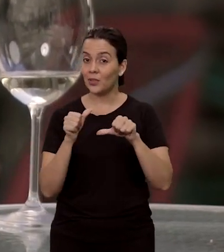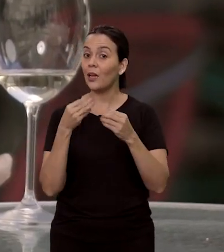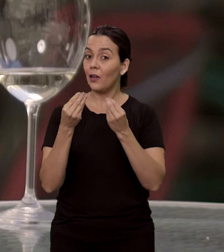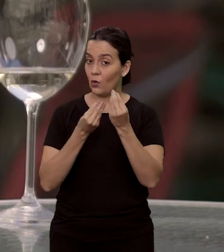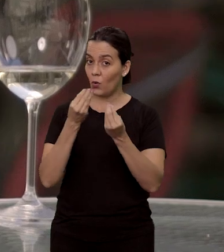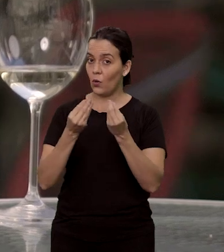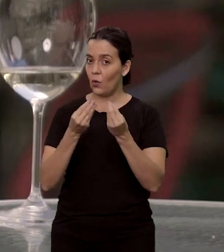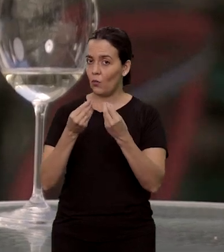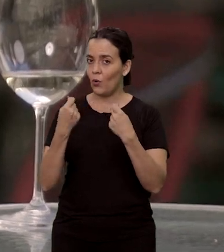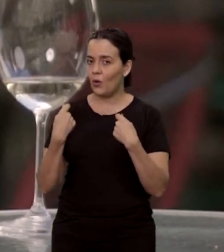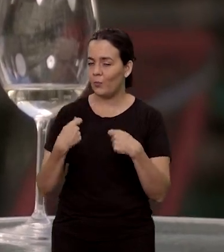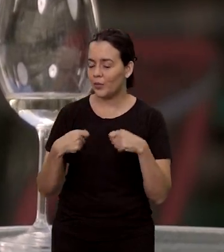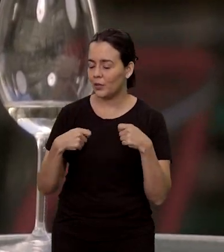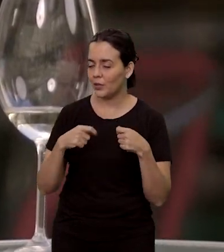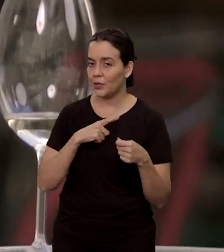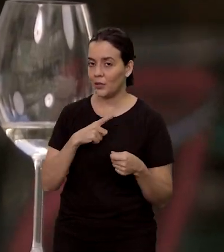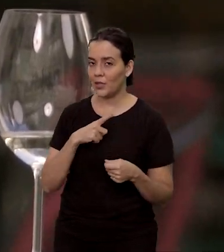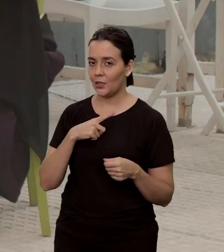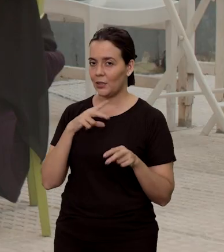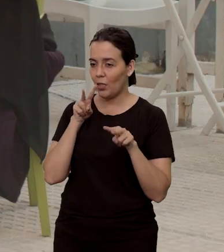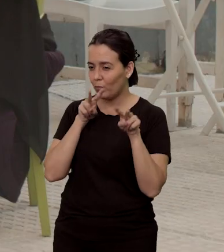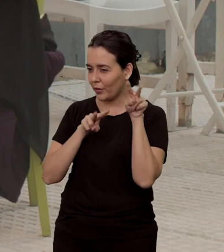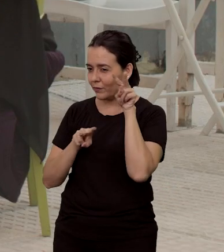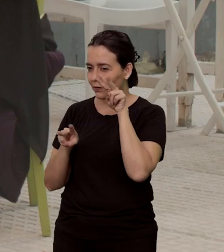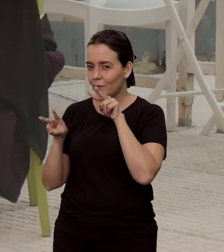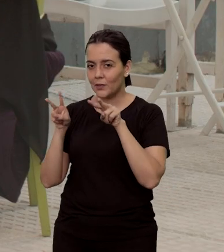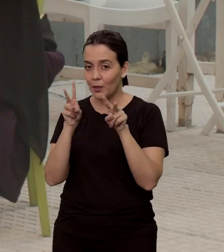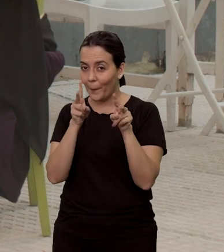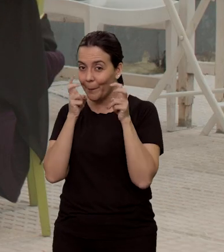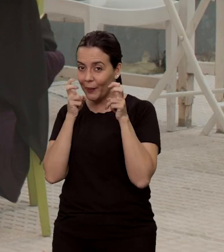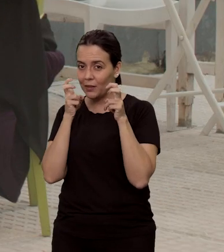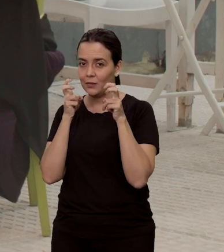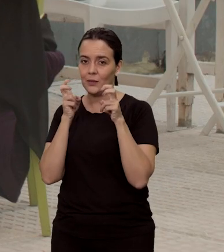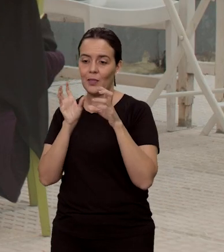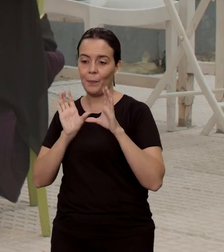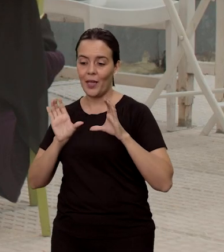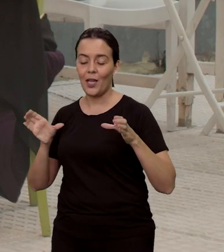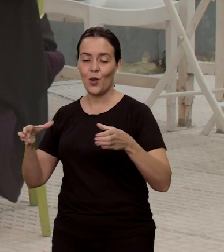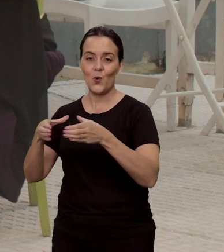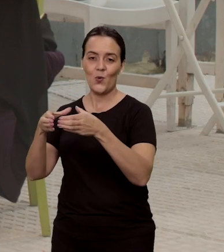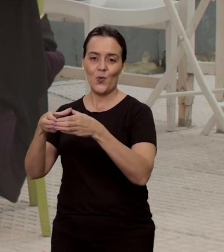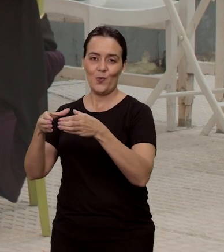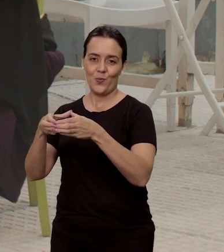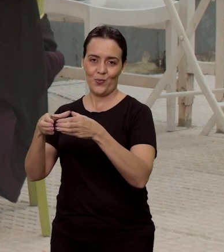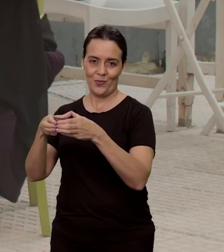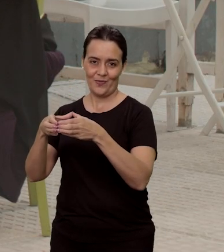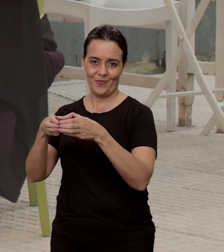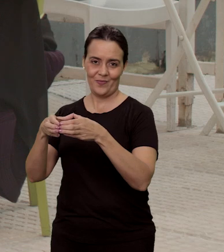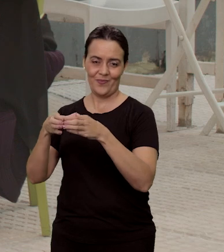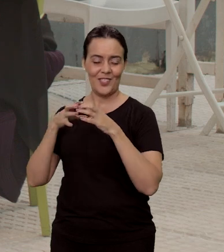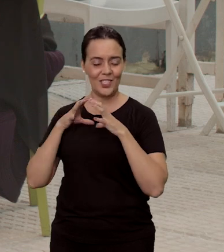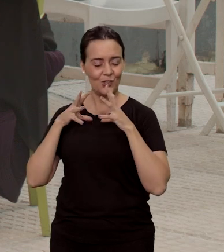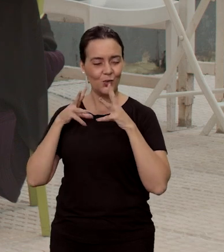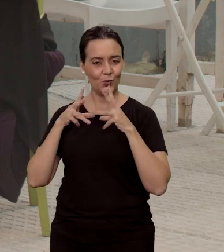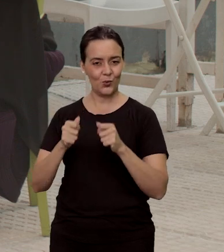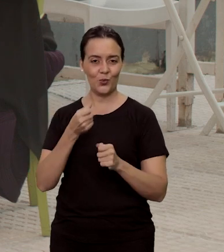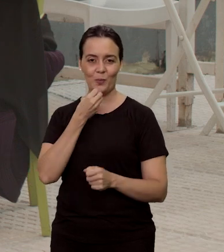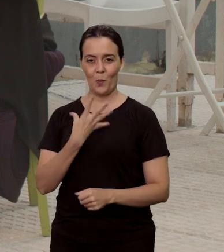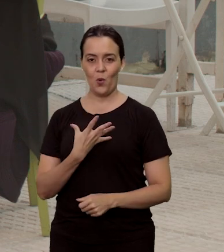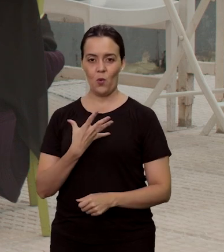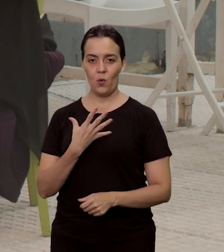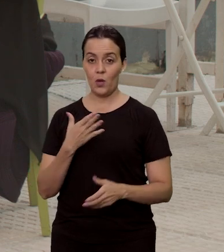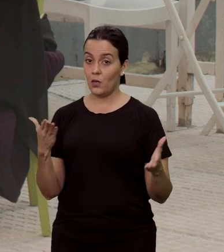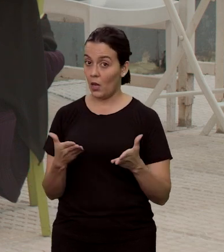privilegiar uma visão do coletivo e da visão de que esta desigualdade que a gente construiu